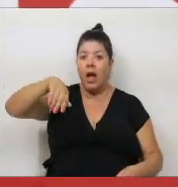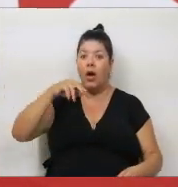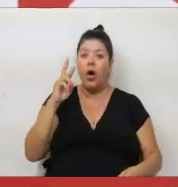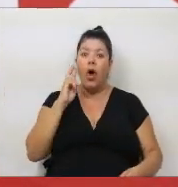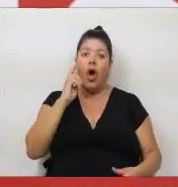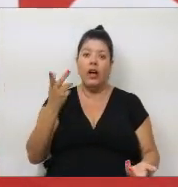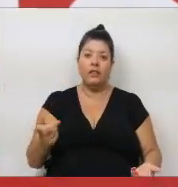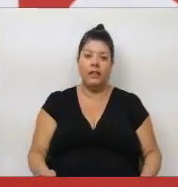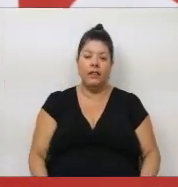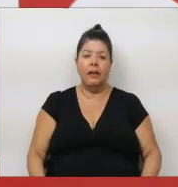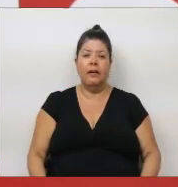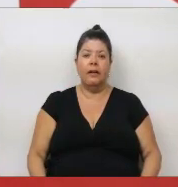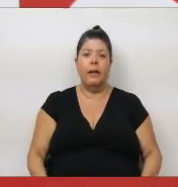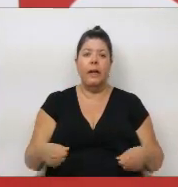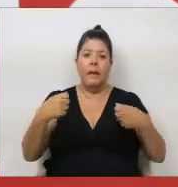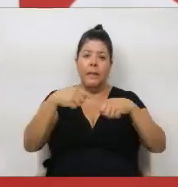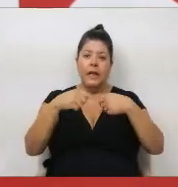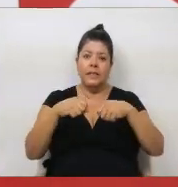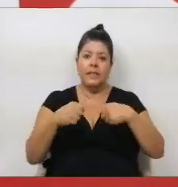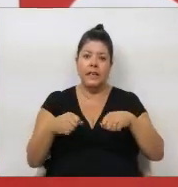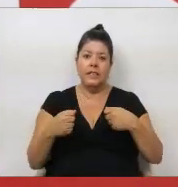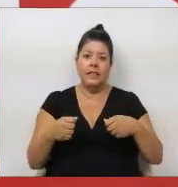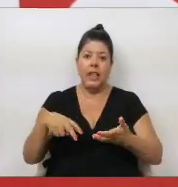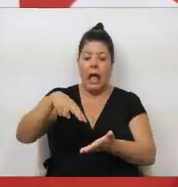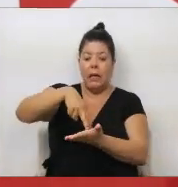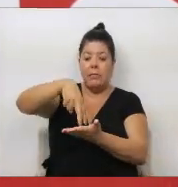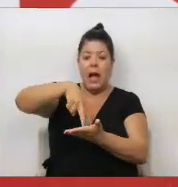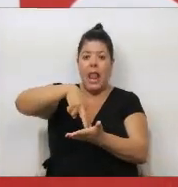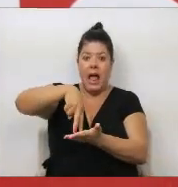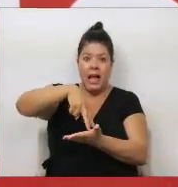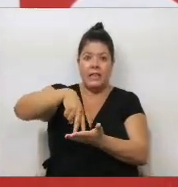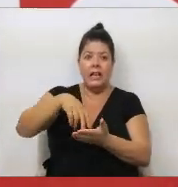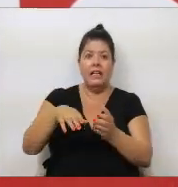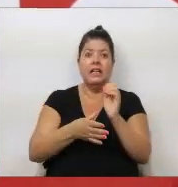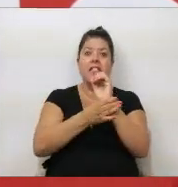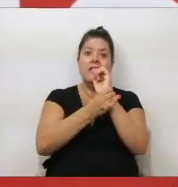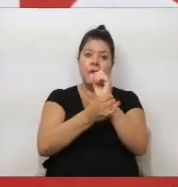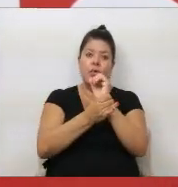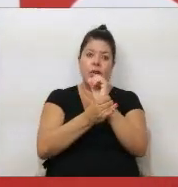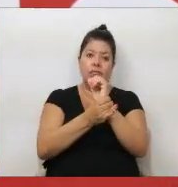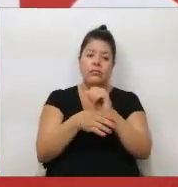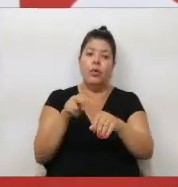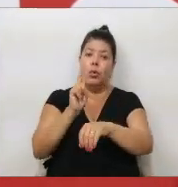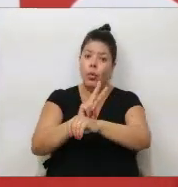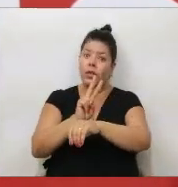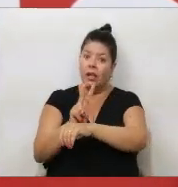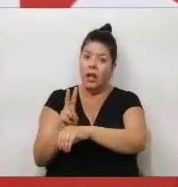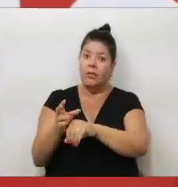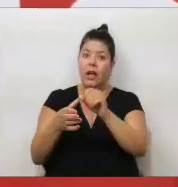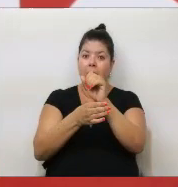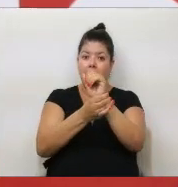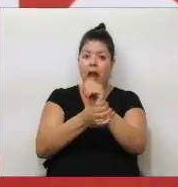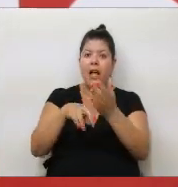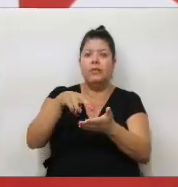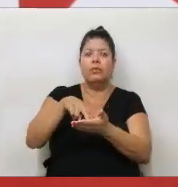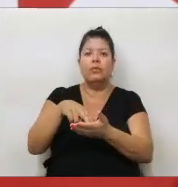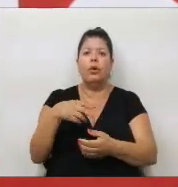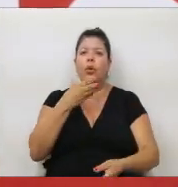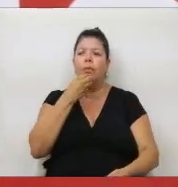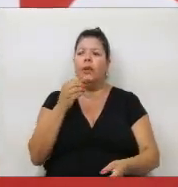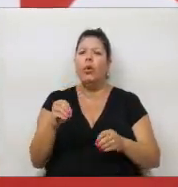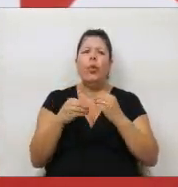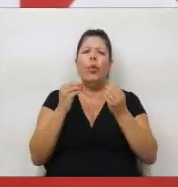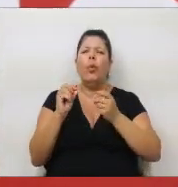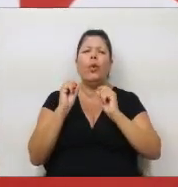achamos que tem que ser implantado em Imbituba a Balada Segura. Nós defendemos a Balada Segura, por quê? Como funcionaria a Balada Segura? A Balada